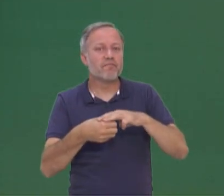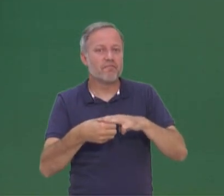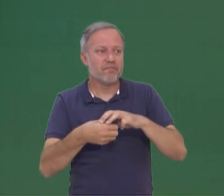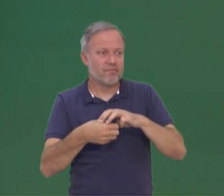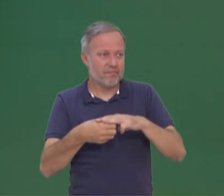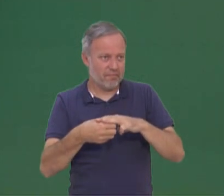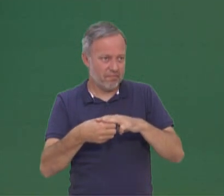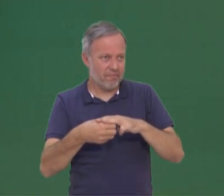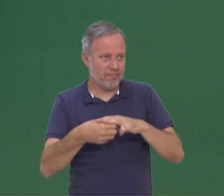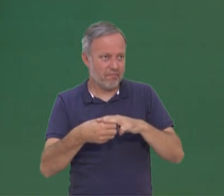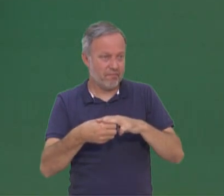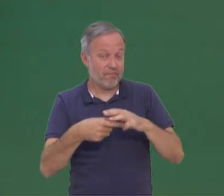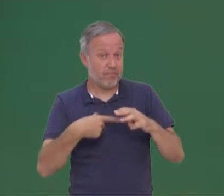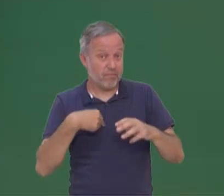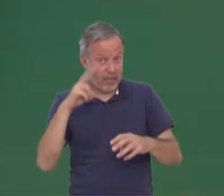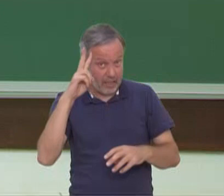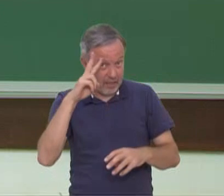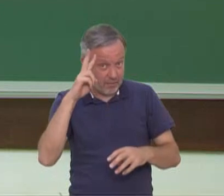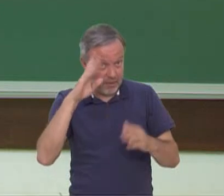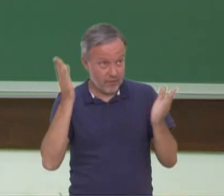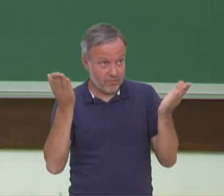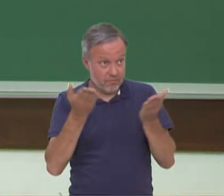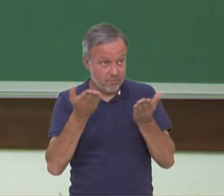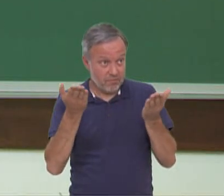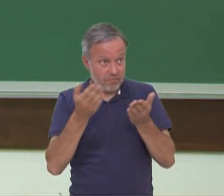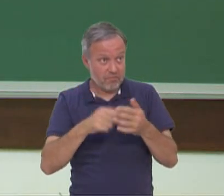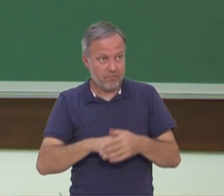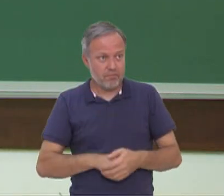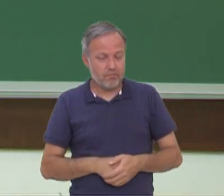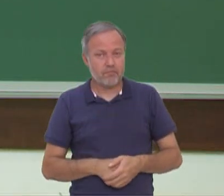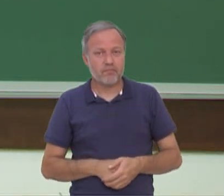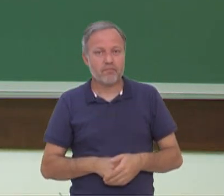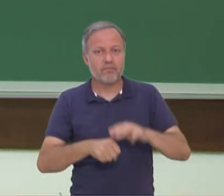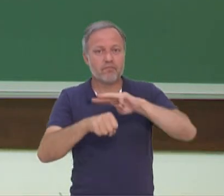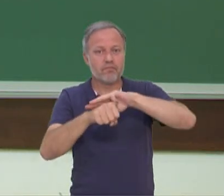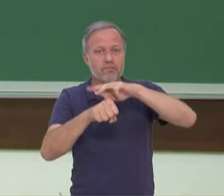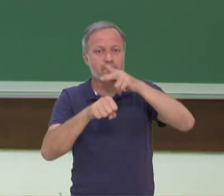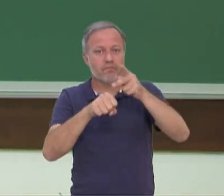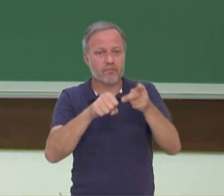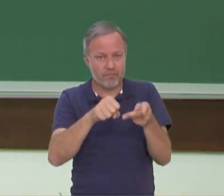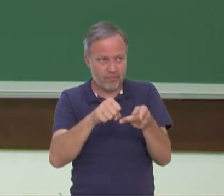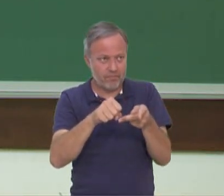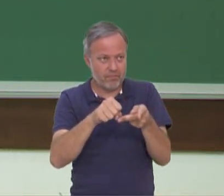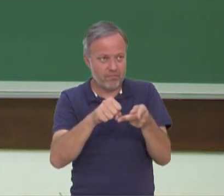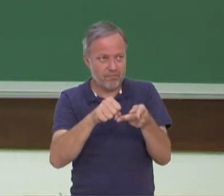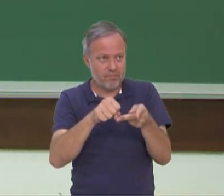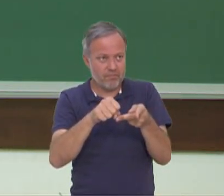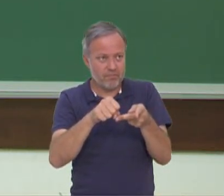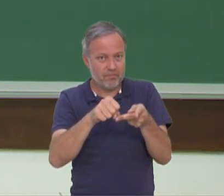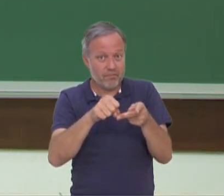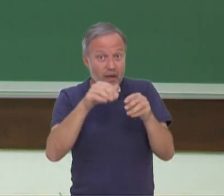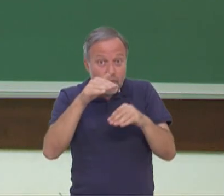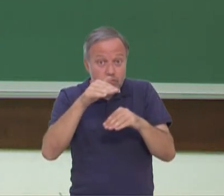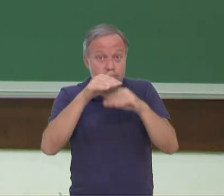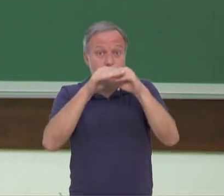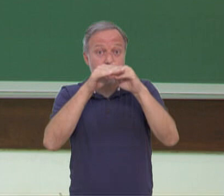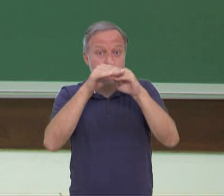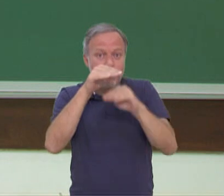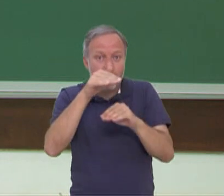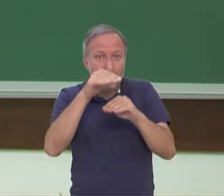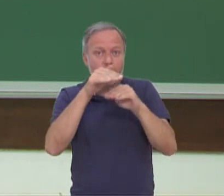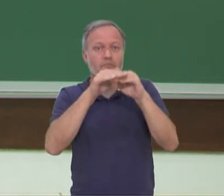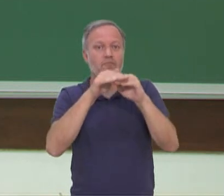Maravilha? Gente, para fechar a aula de hoje, lembra o seguinte: membrana plasmática delimita e